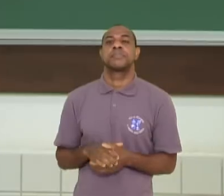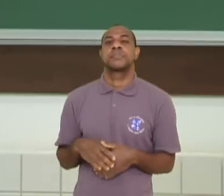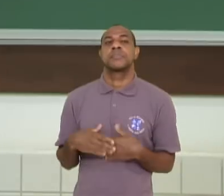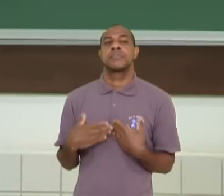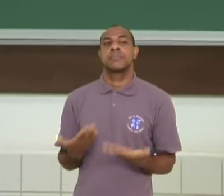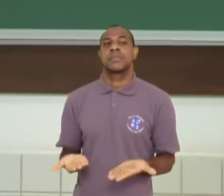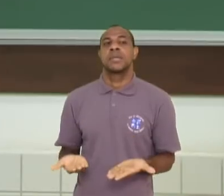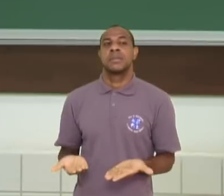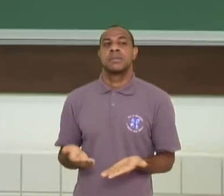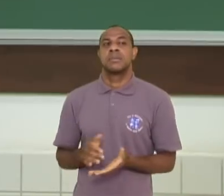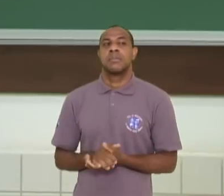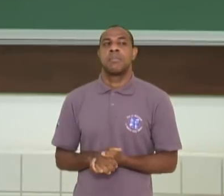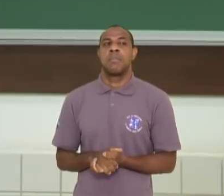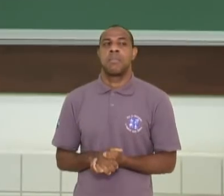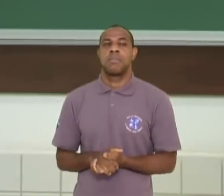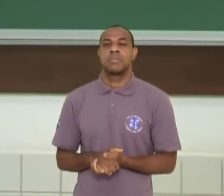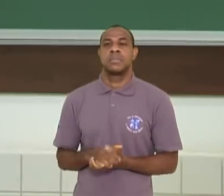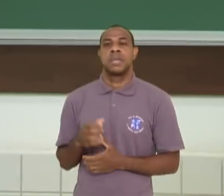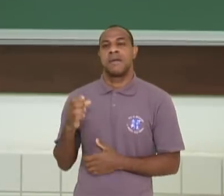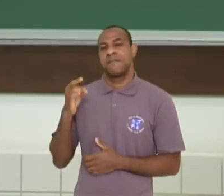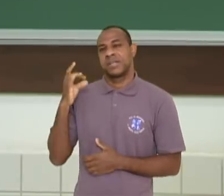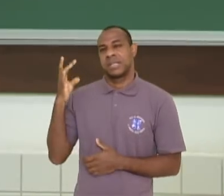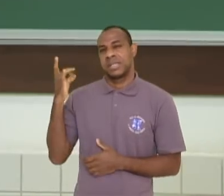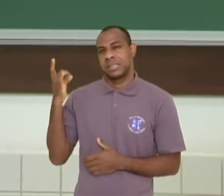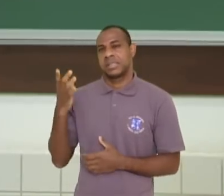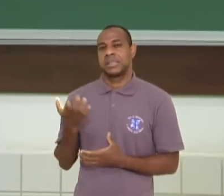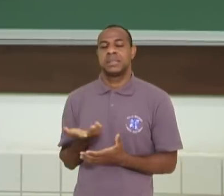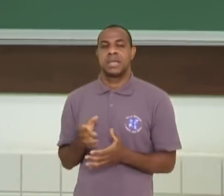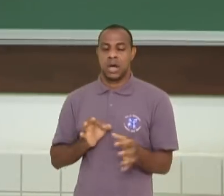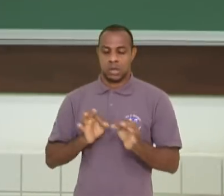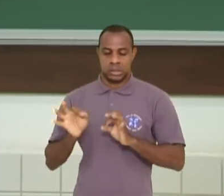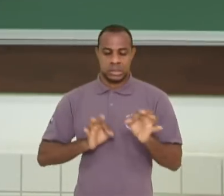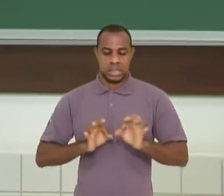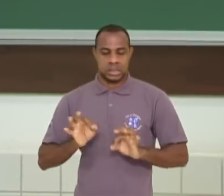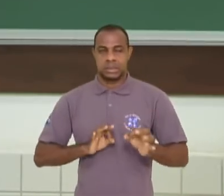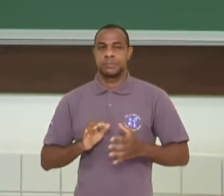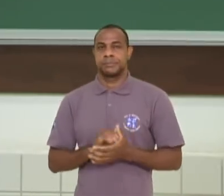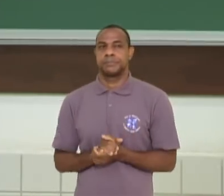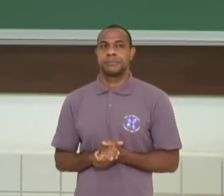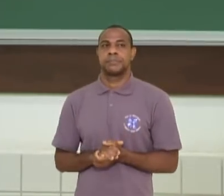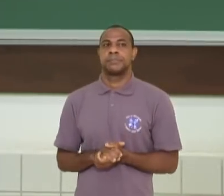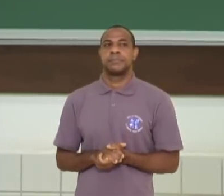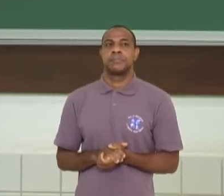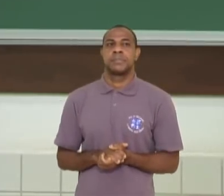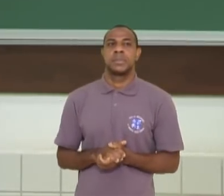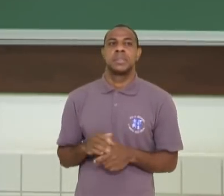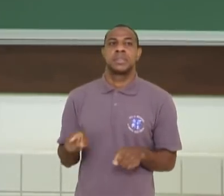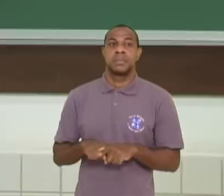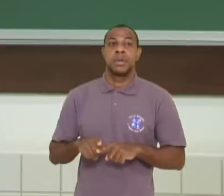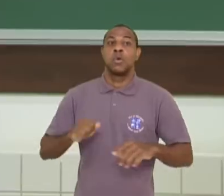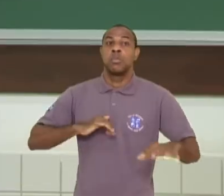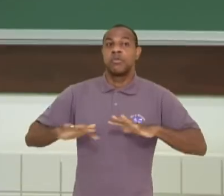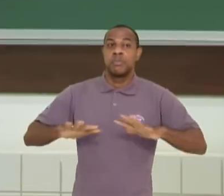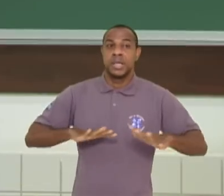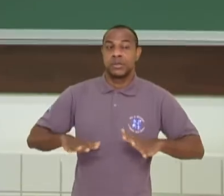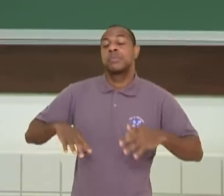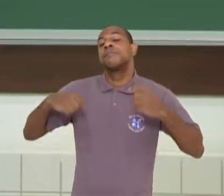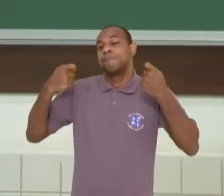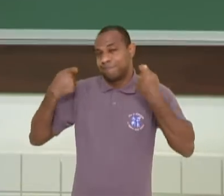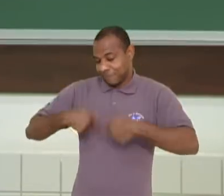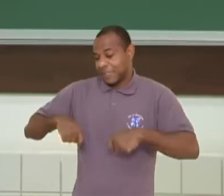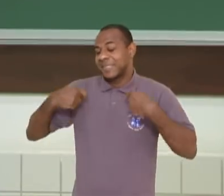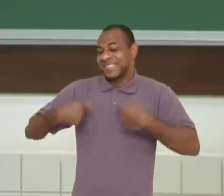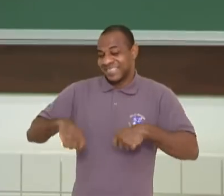mantendo as atividades super em dia facilita e muito a organização por parte de vocês. E o movimento faz necessário. Brinque, pule,